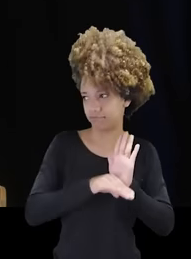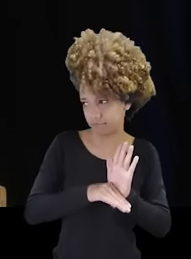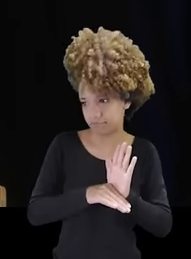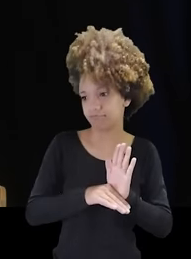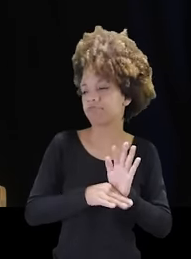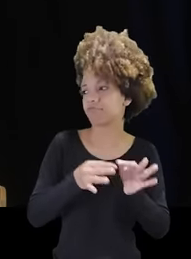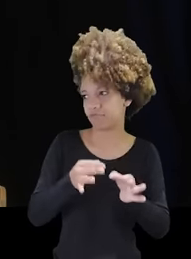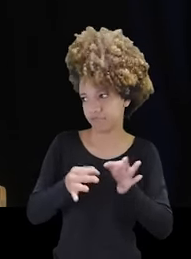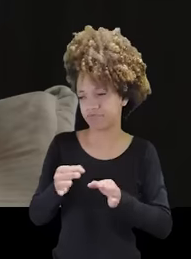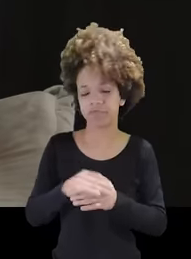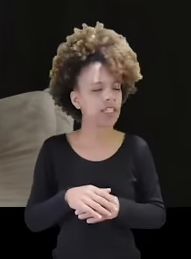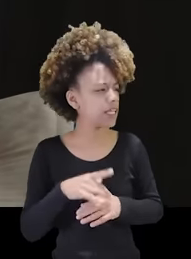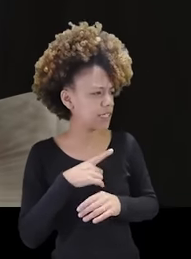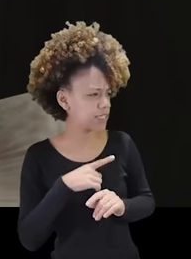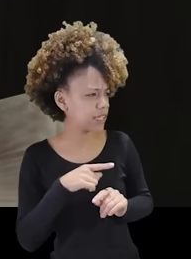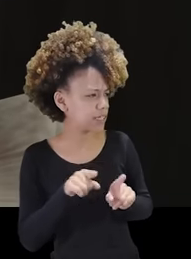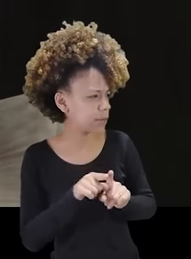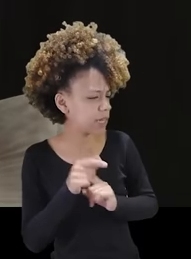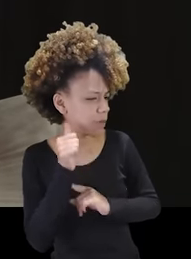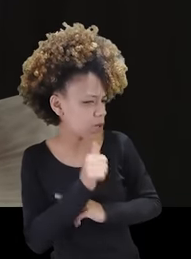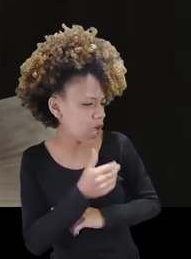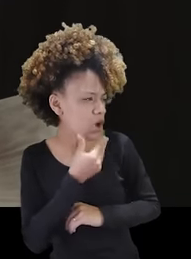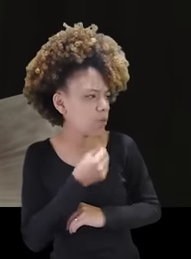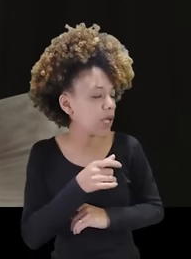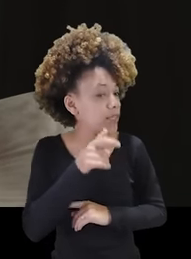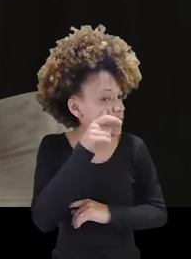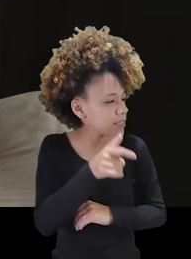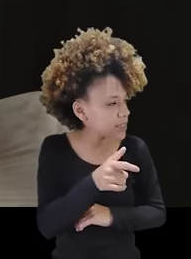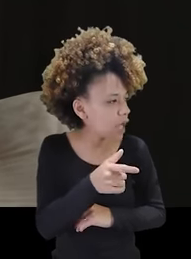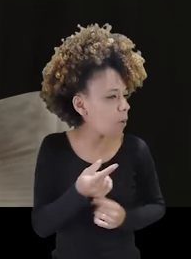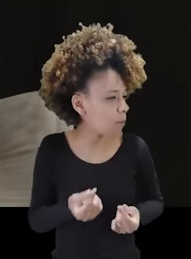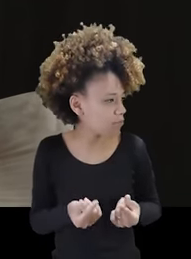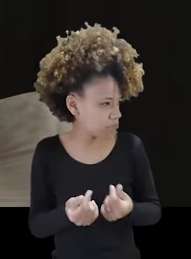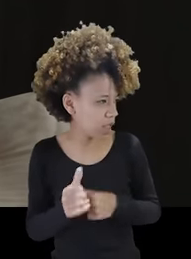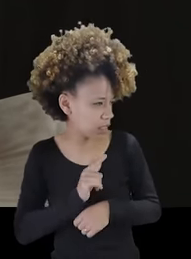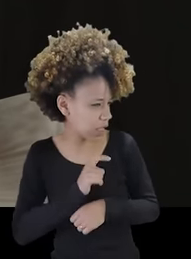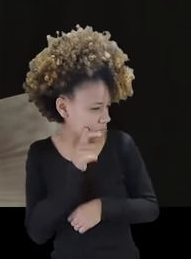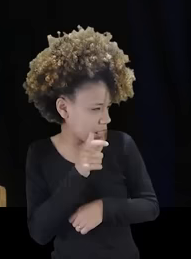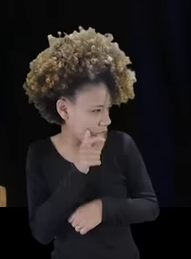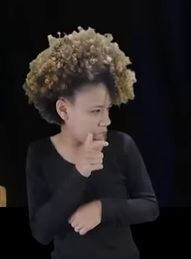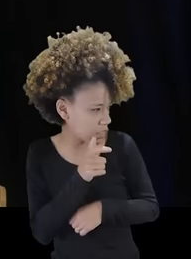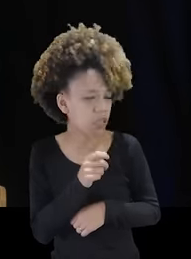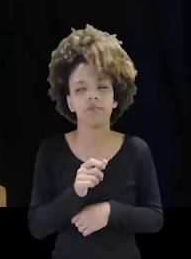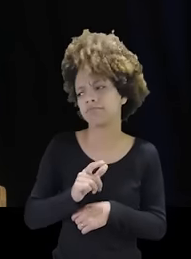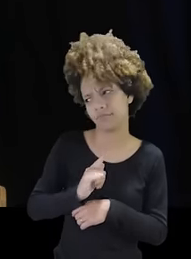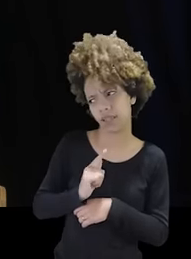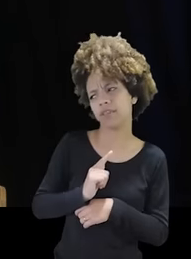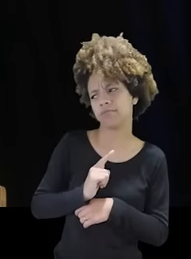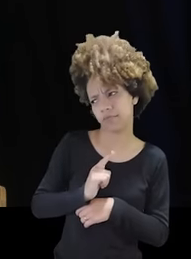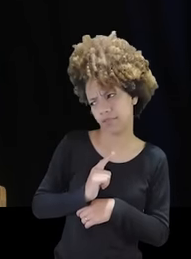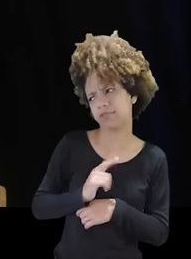bem grande assim e tem essa coisa da mulher ou do cara tá interessado na pessoa pela grana tem uma coisa de interesse